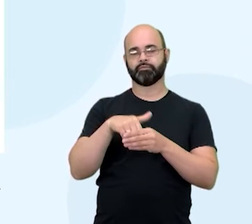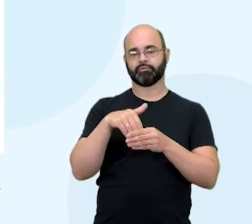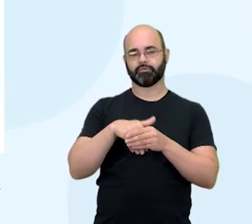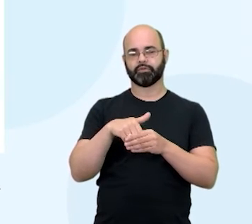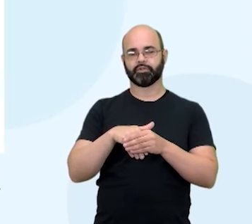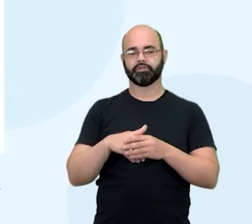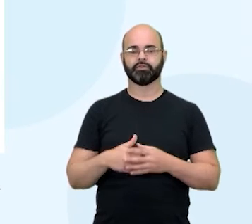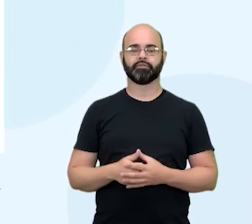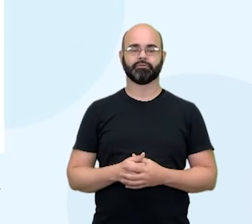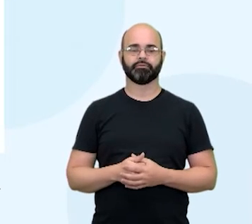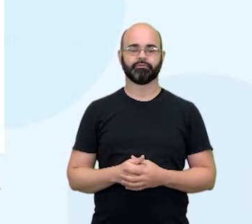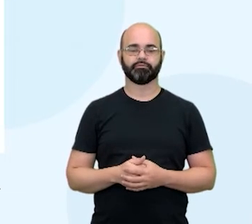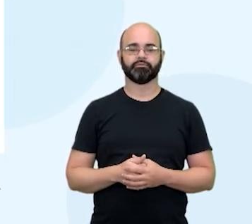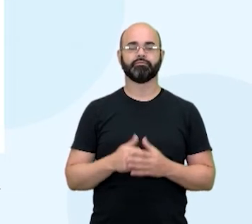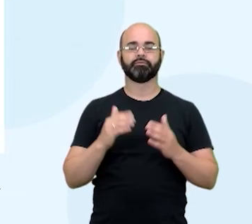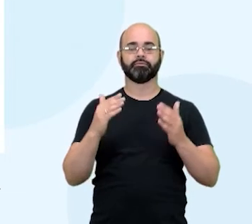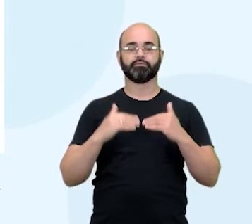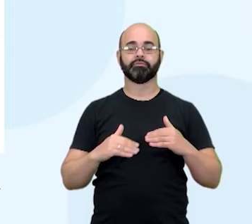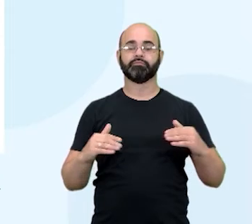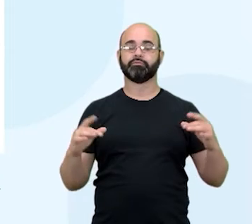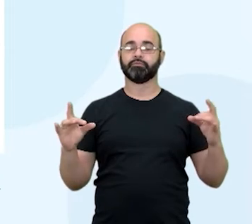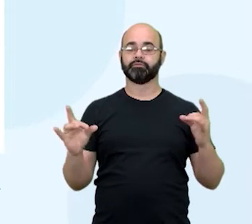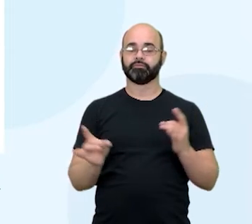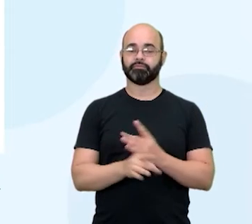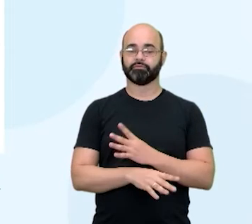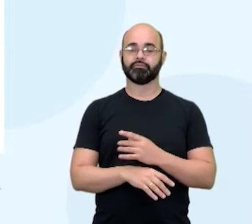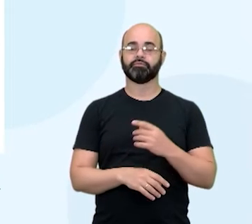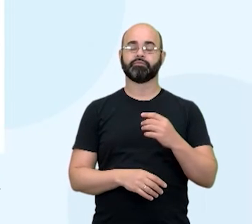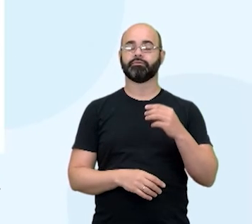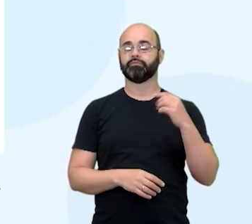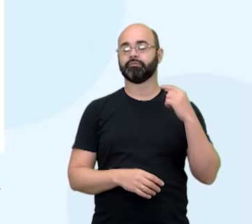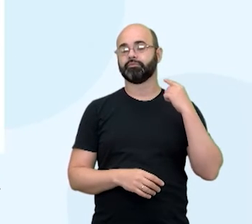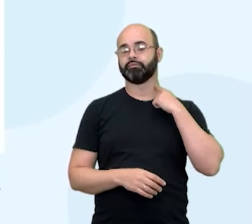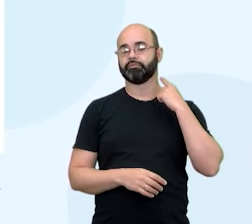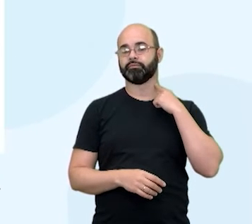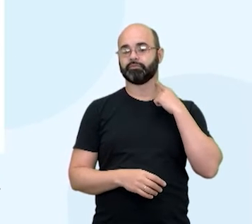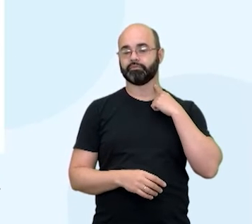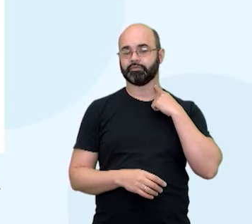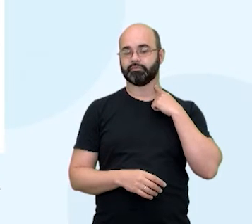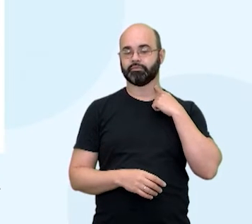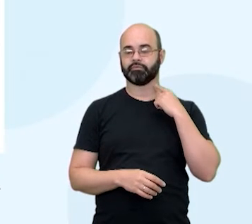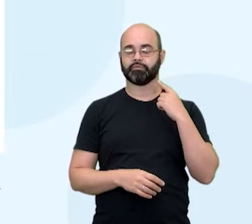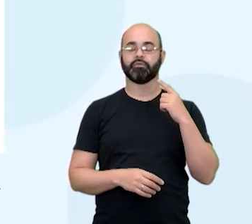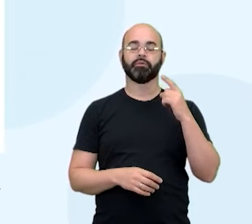E a etapa concluída em maio de 2019, com 88% dos